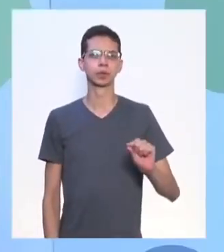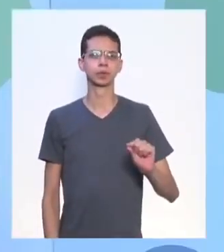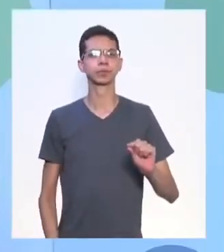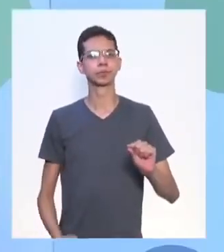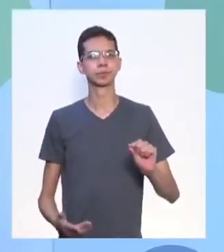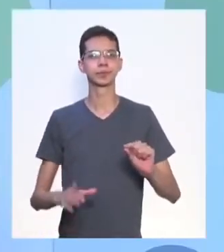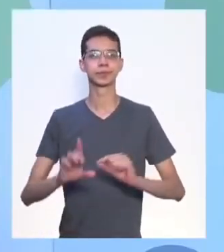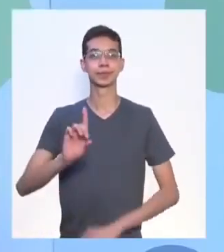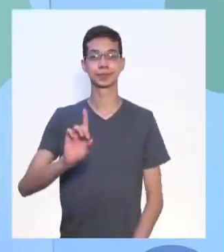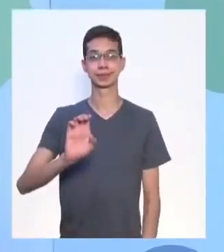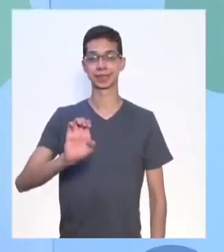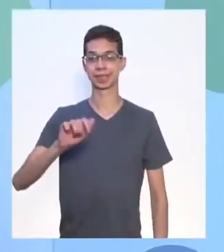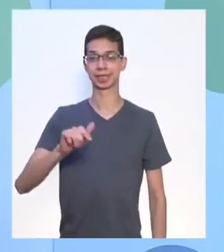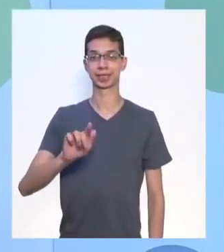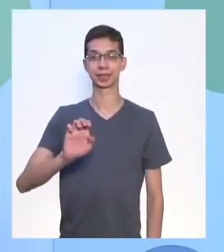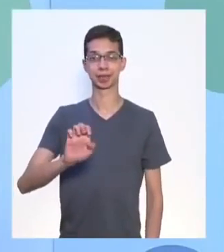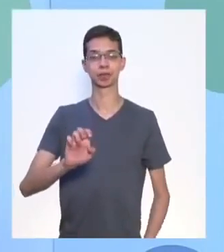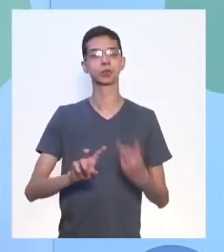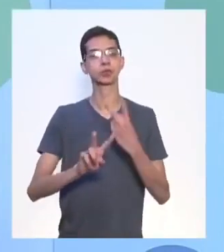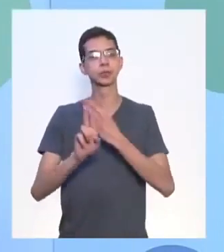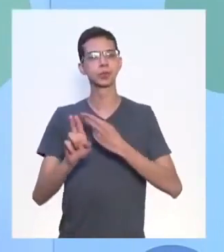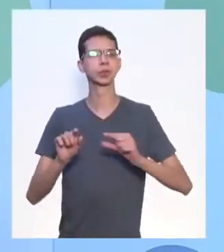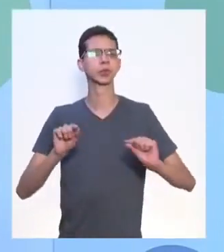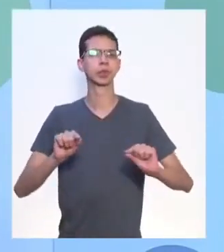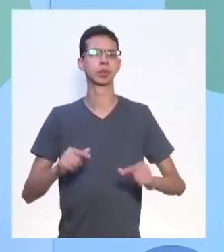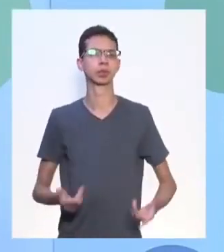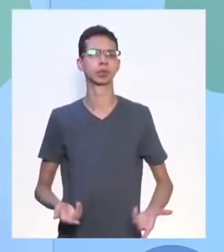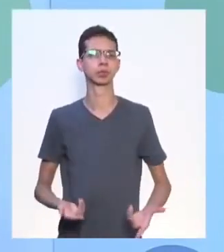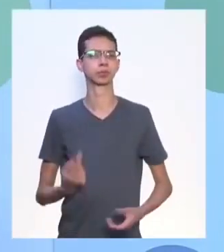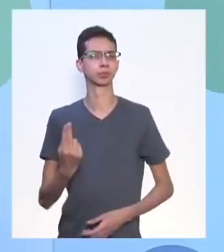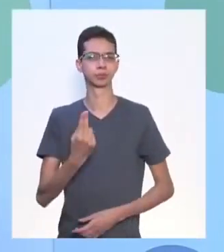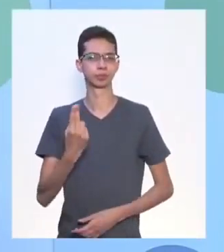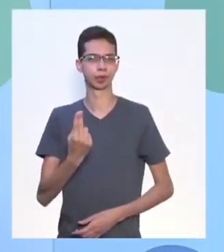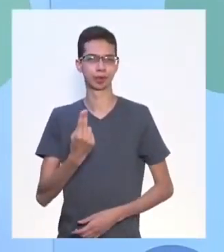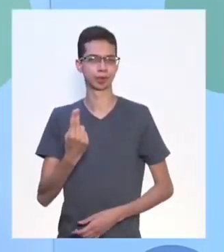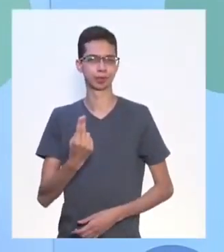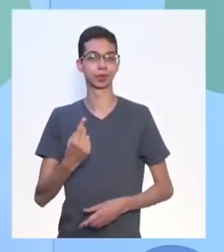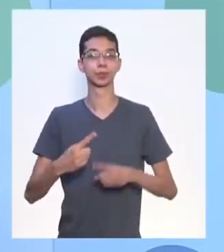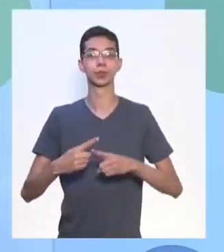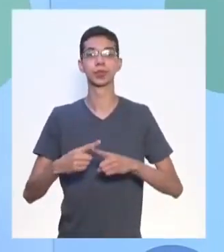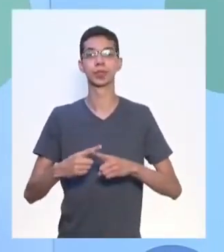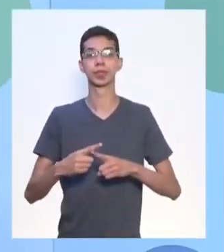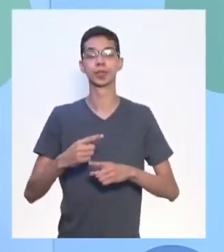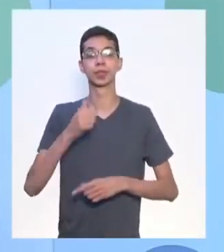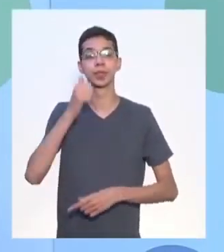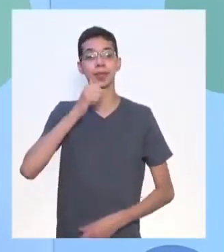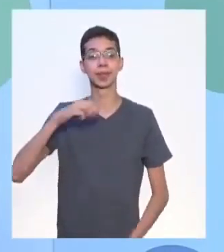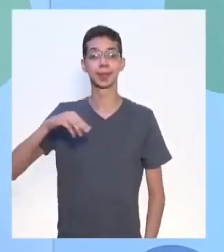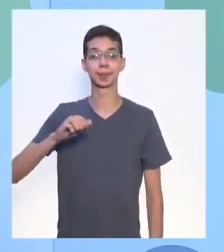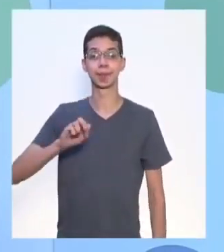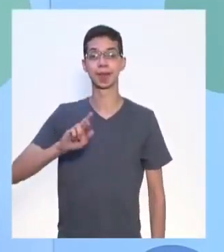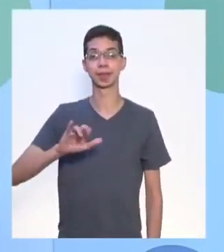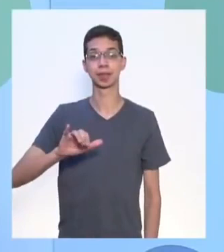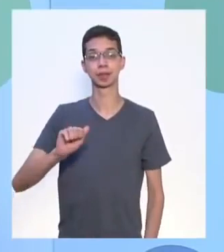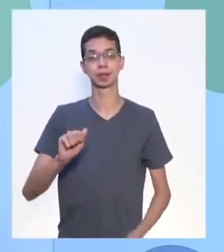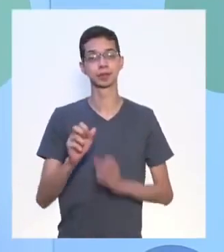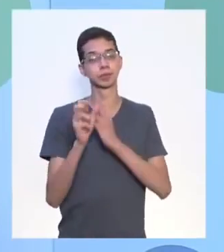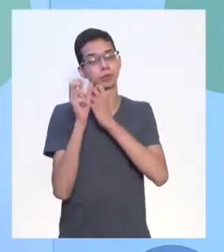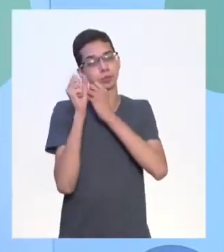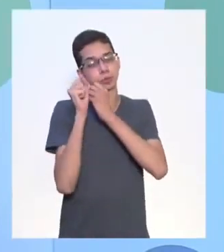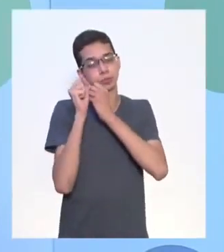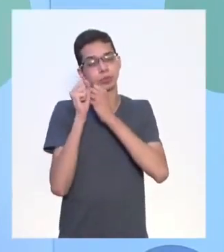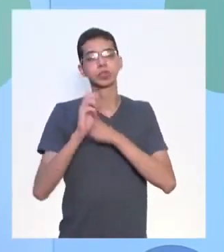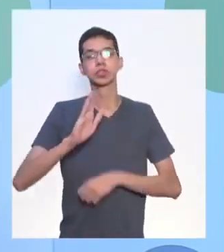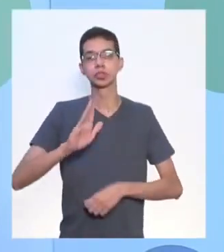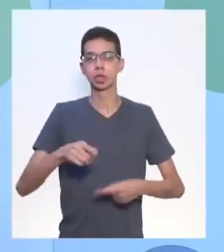A gente pergunta dormia o quê ou dormia de quê? Essa pergunta não cabe. Quando a gente fala que a Mariana dormia, já tem um sentido completo, né? Se já tem um